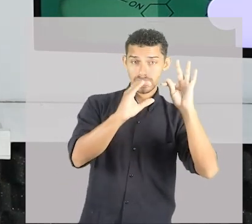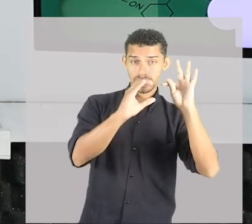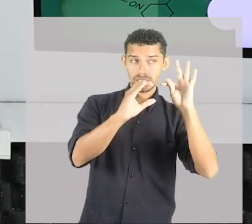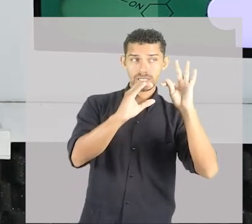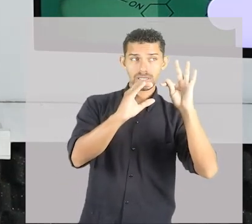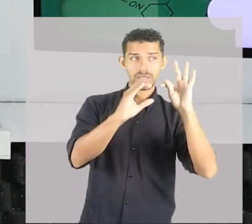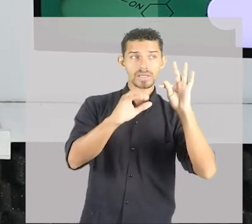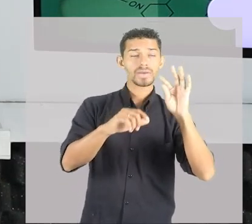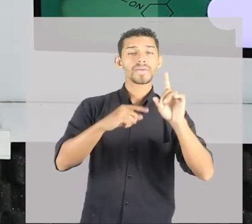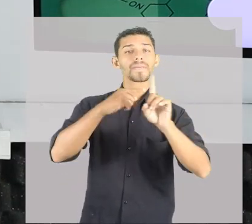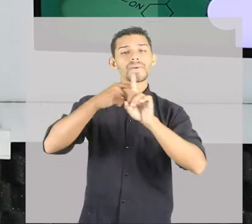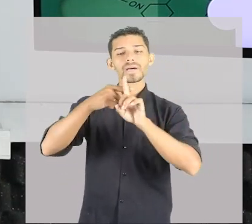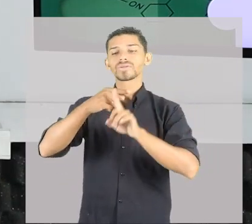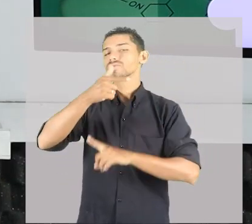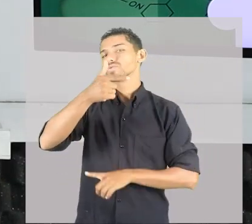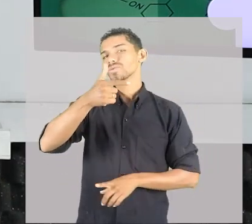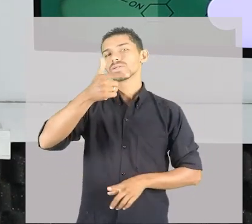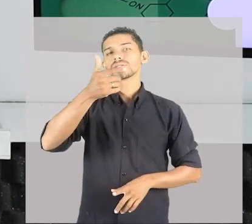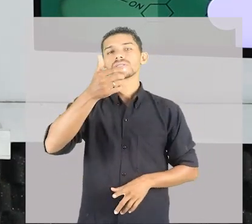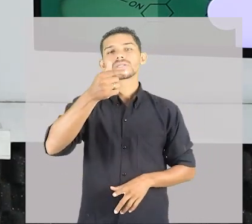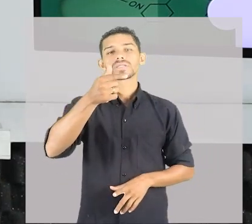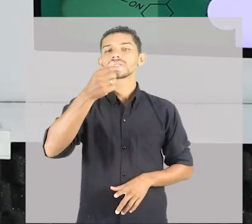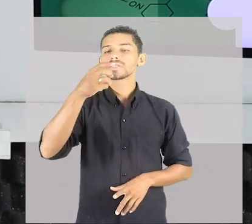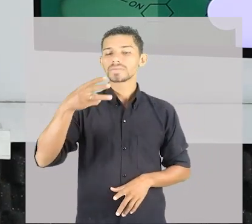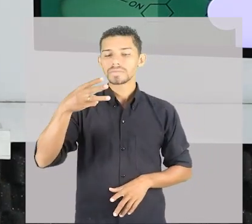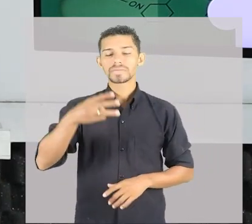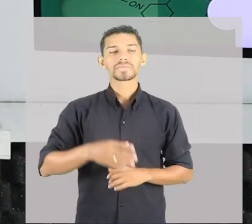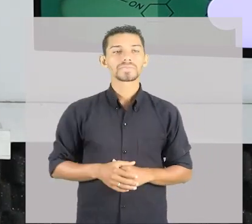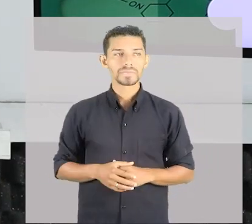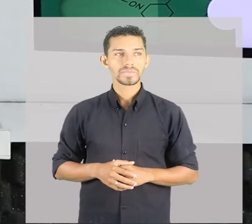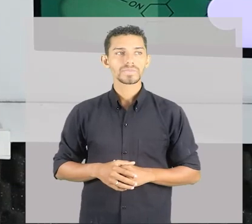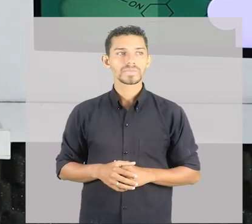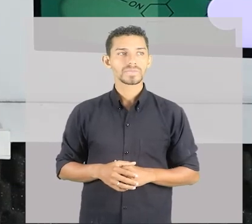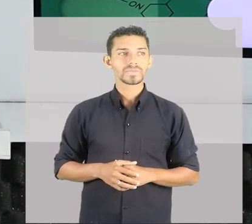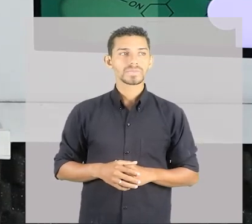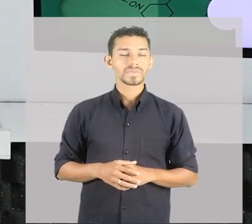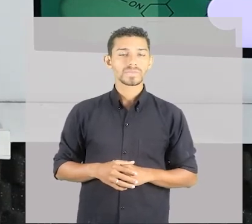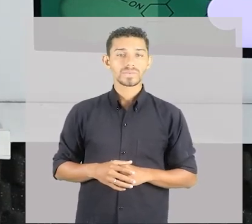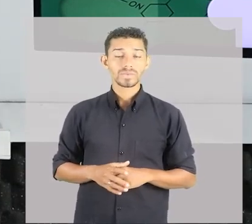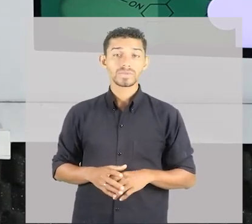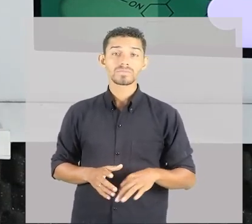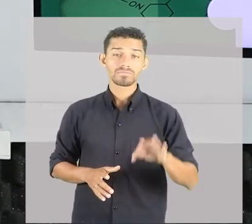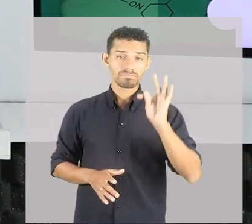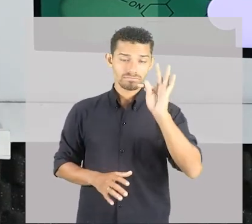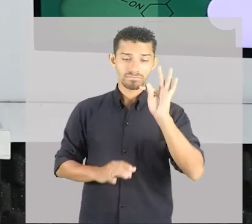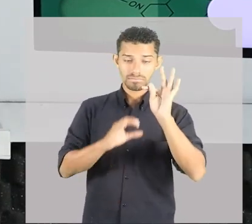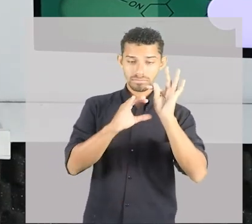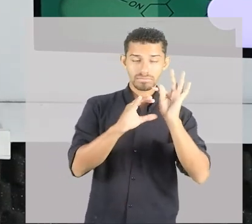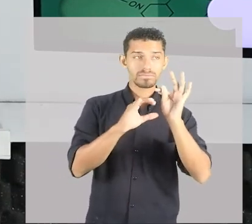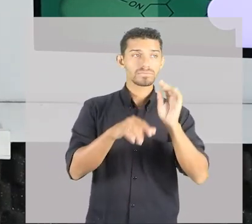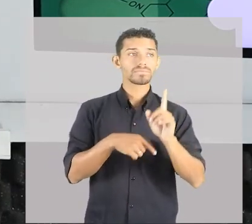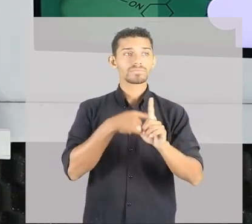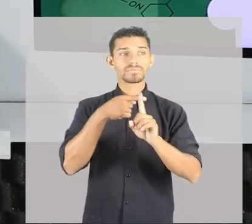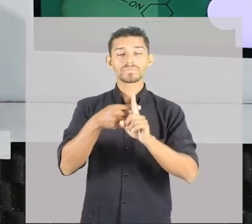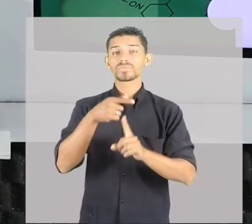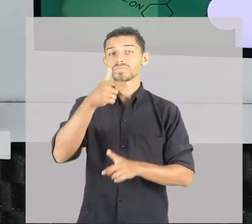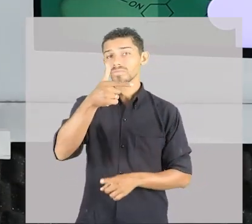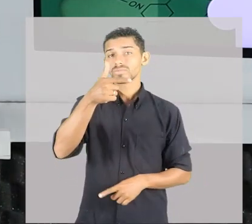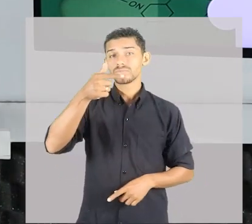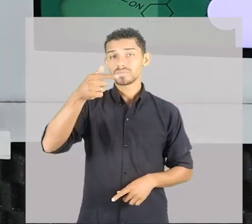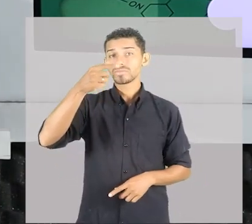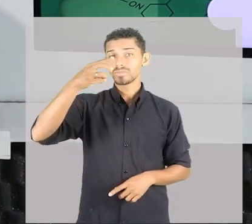tá então se eu quero achar a temperatura em Kelvin eu pego a temperatura em celsus e eu somo com